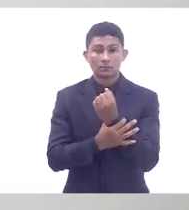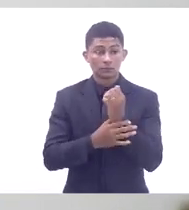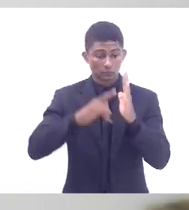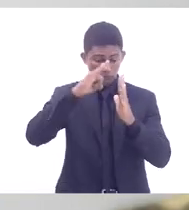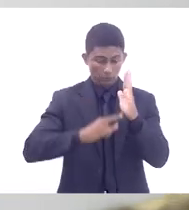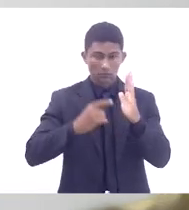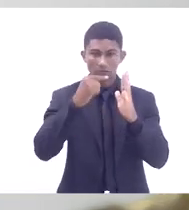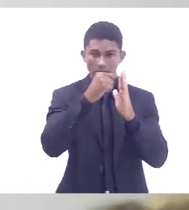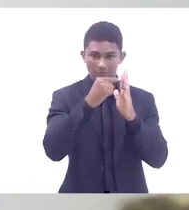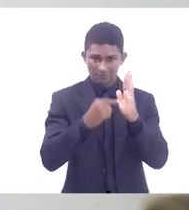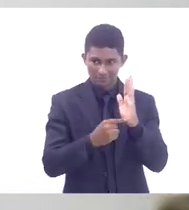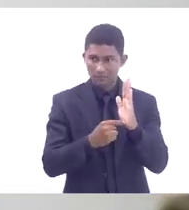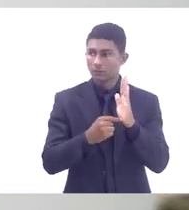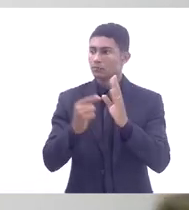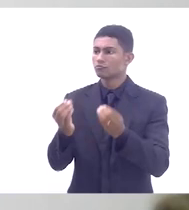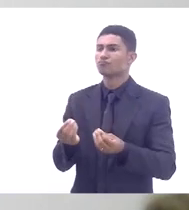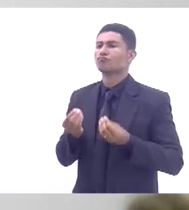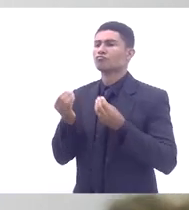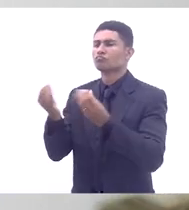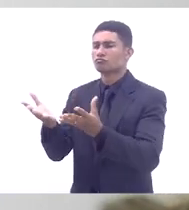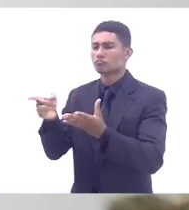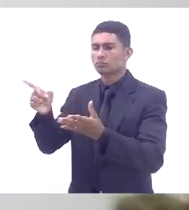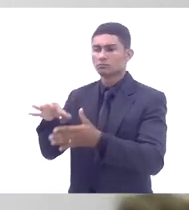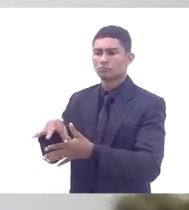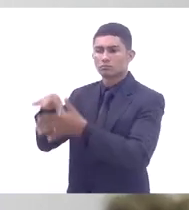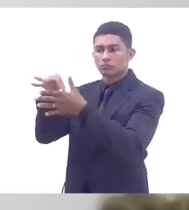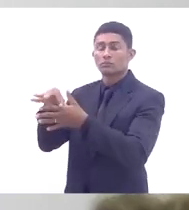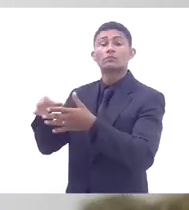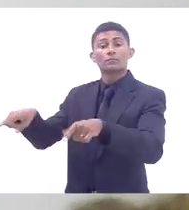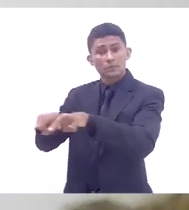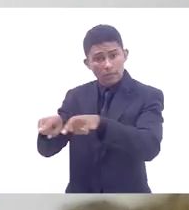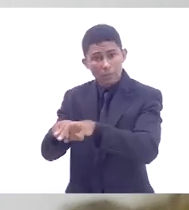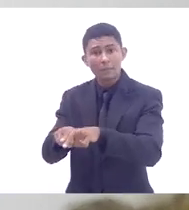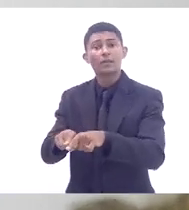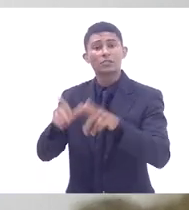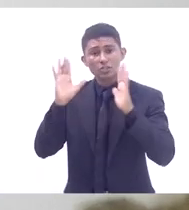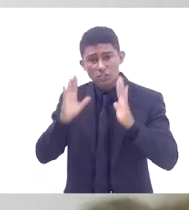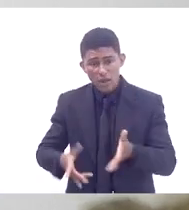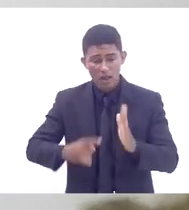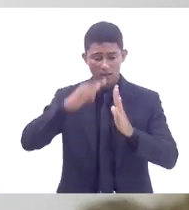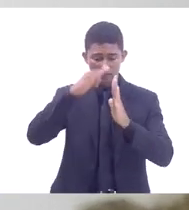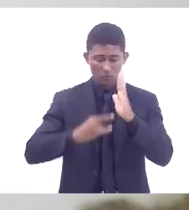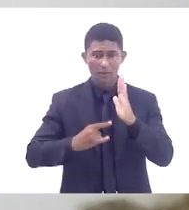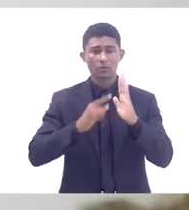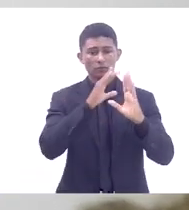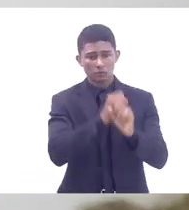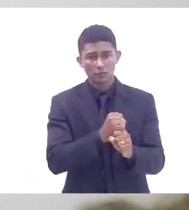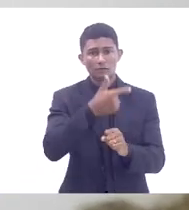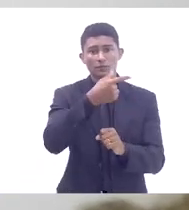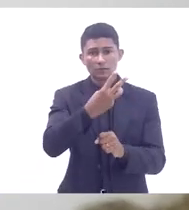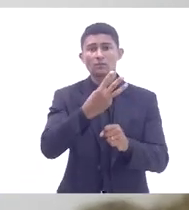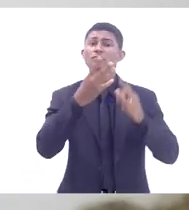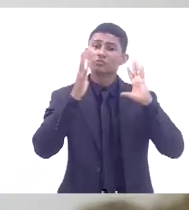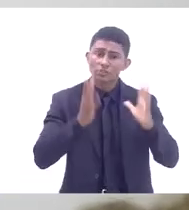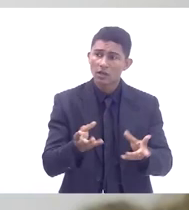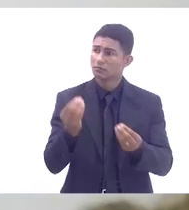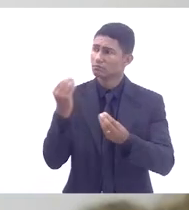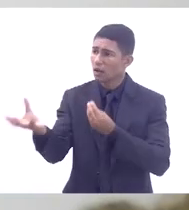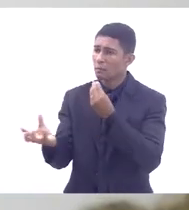assim como outros 23 ofícios já entregues a Reitoria nós tivemos nenhuma resposta